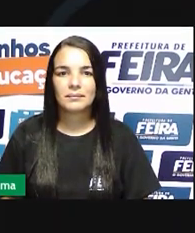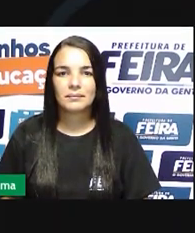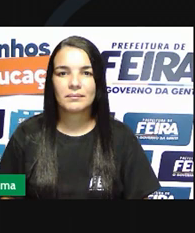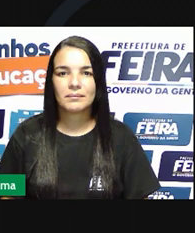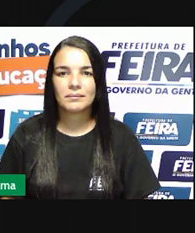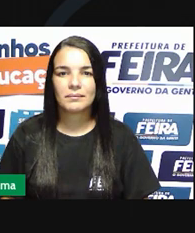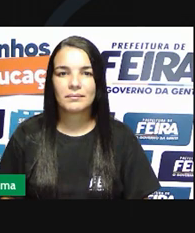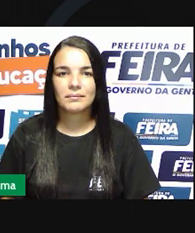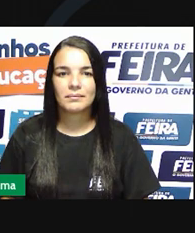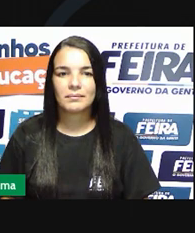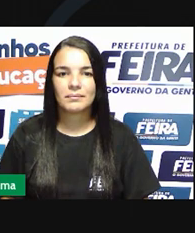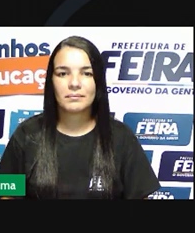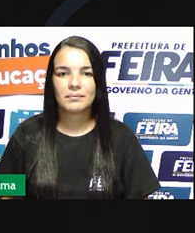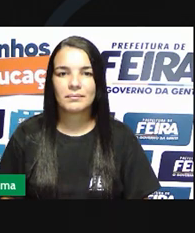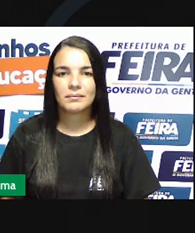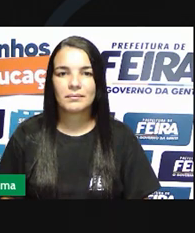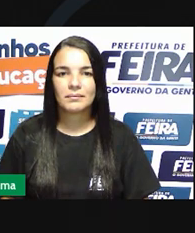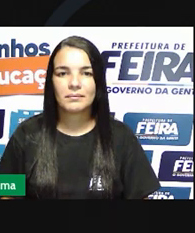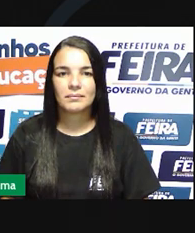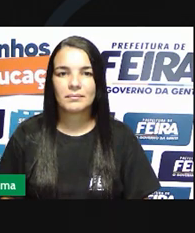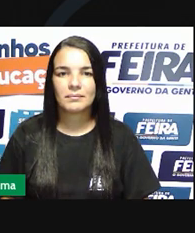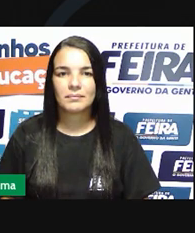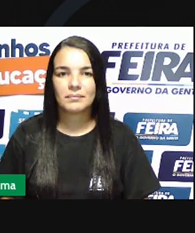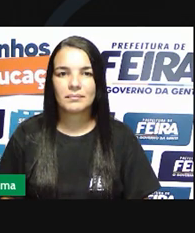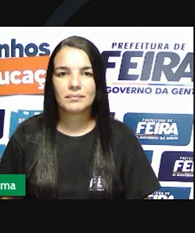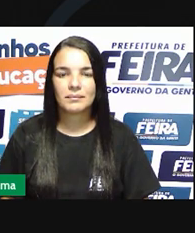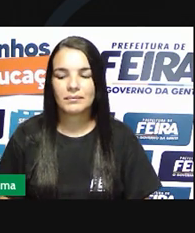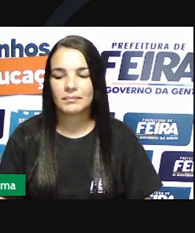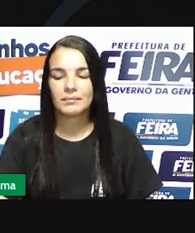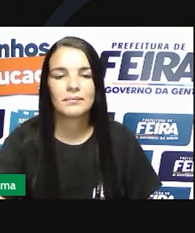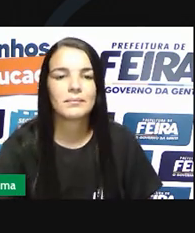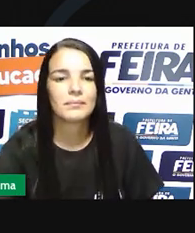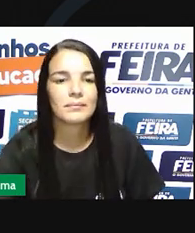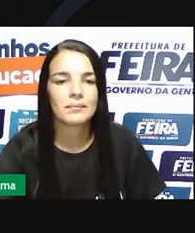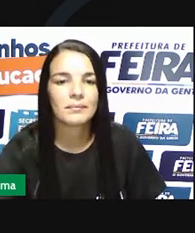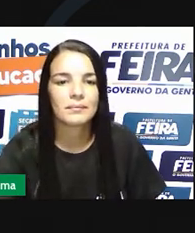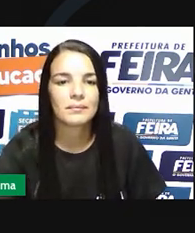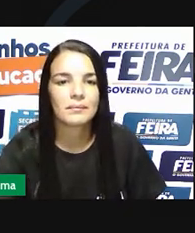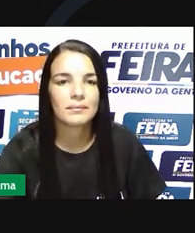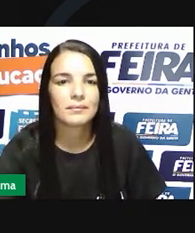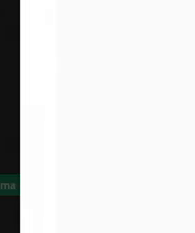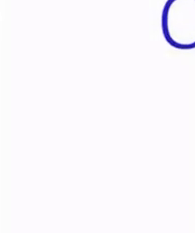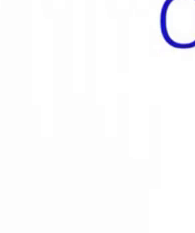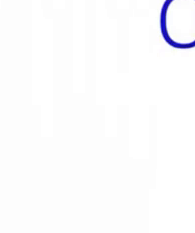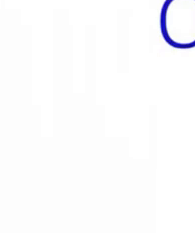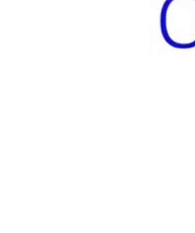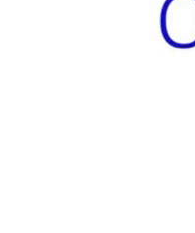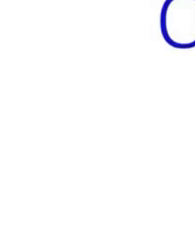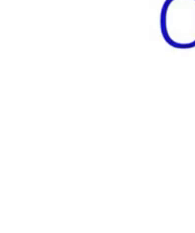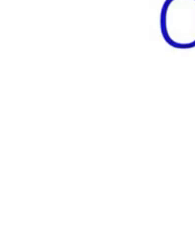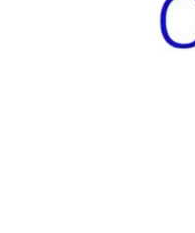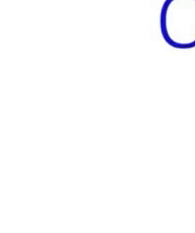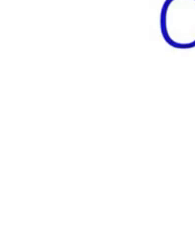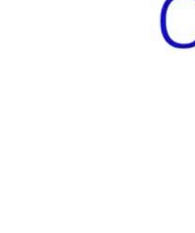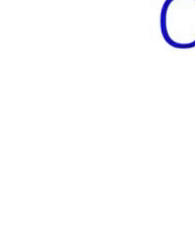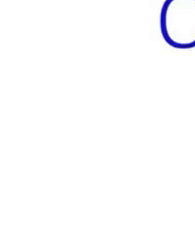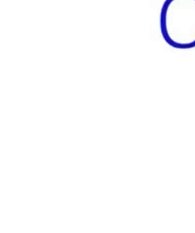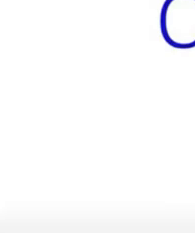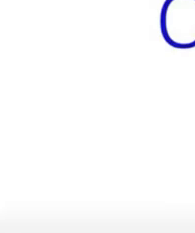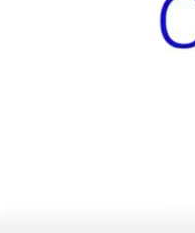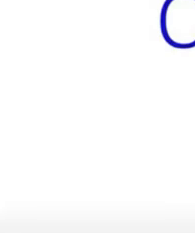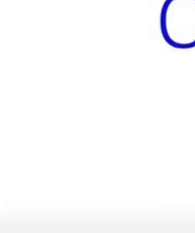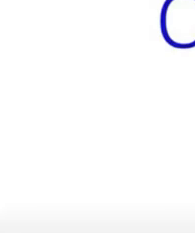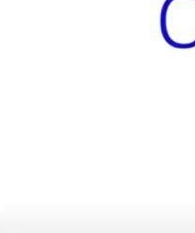esquerda nos dá uma dica vamos falar sobre fração e o que é fração